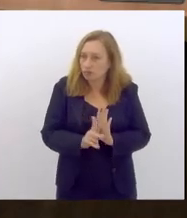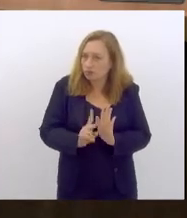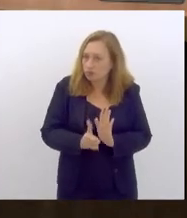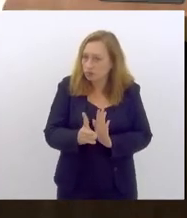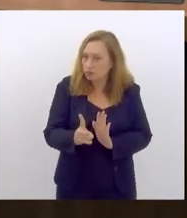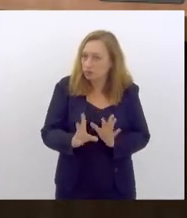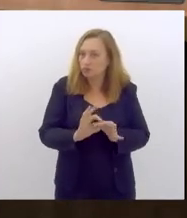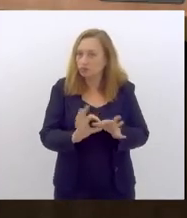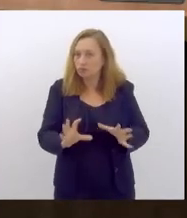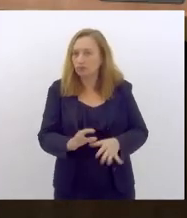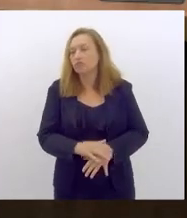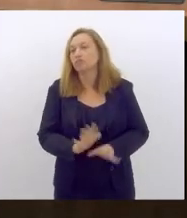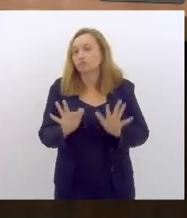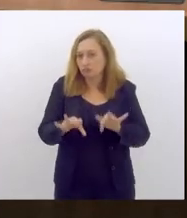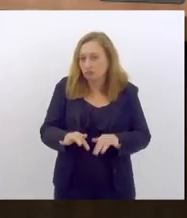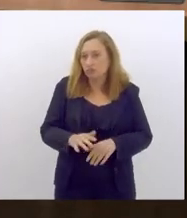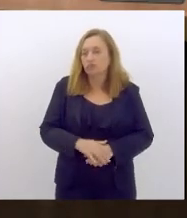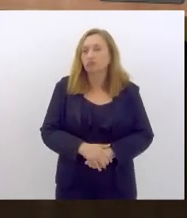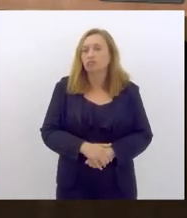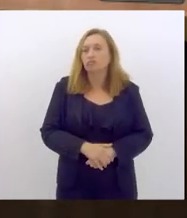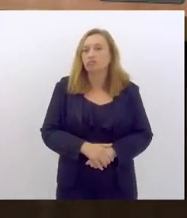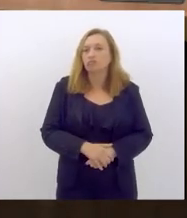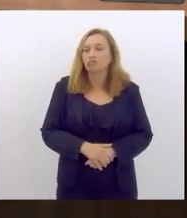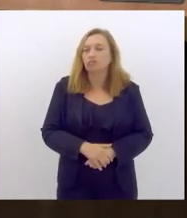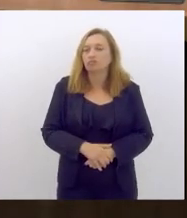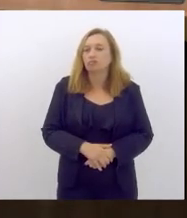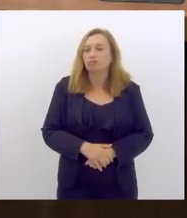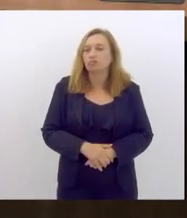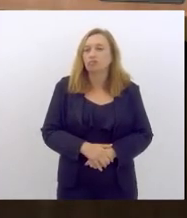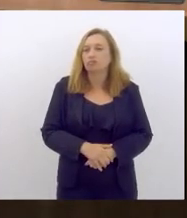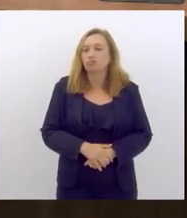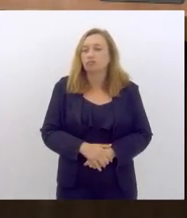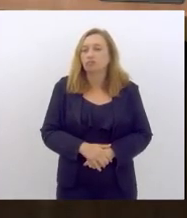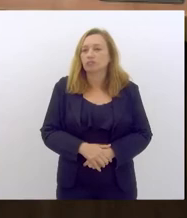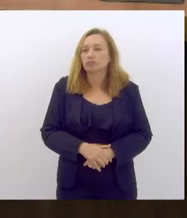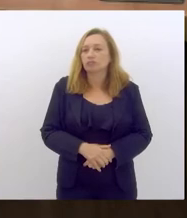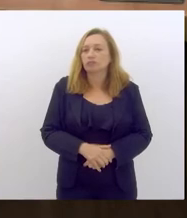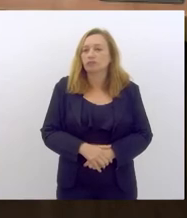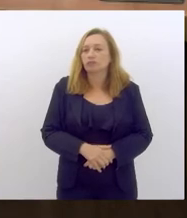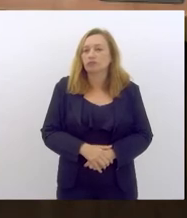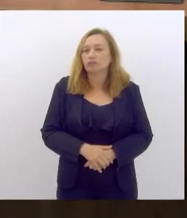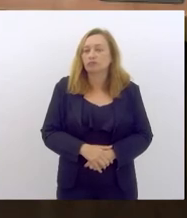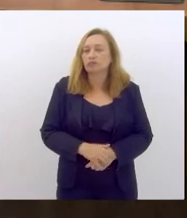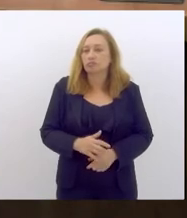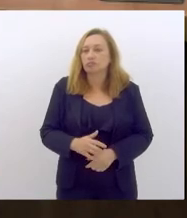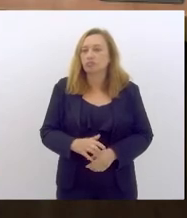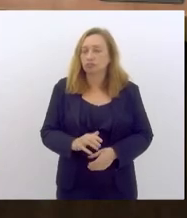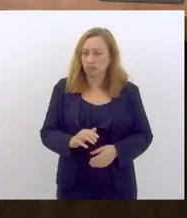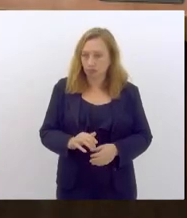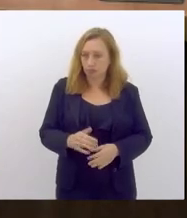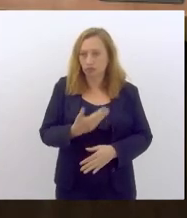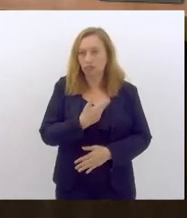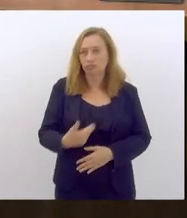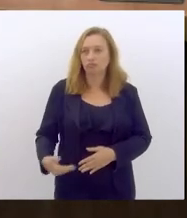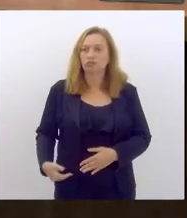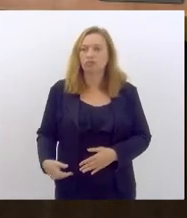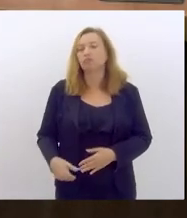a permitir, vou encerrar, para poder ser votado. O